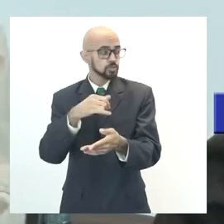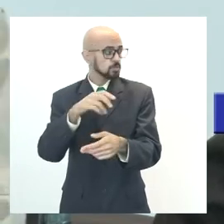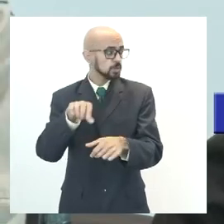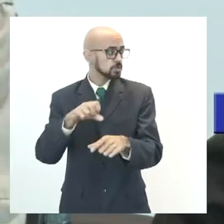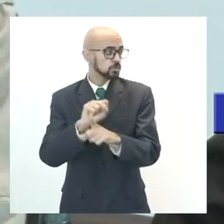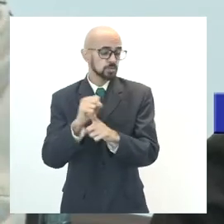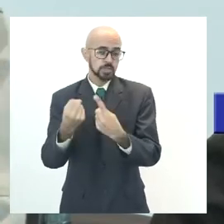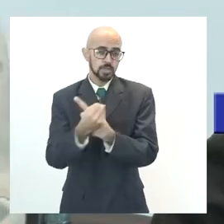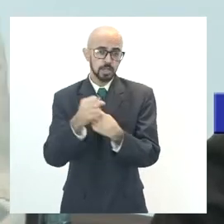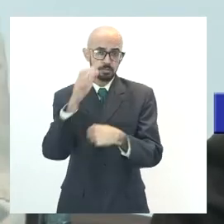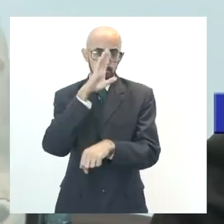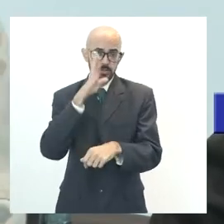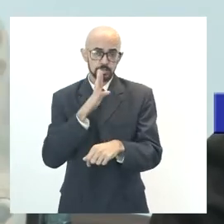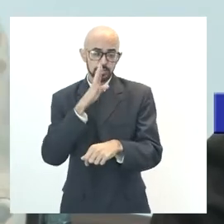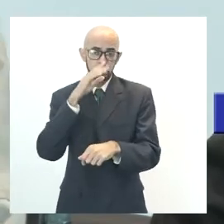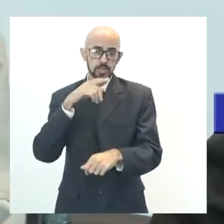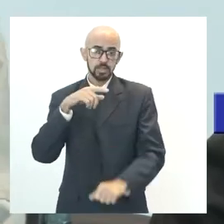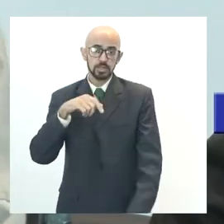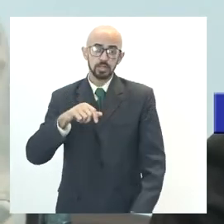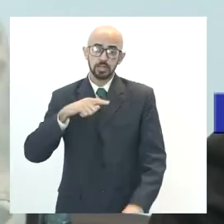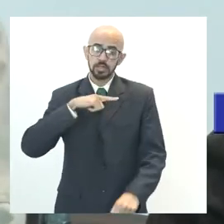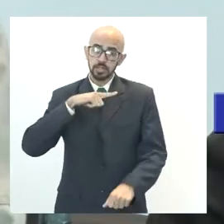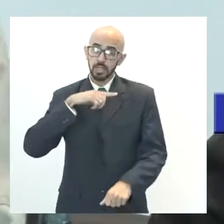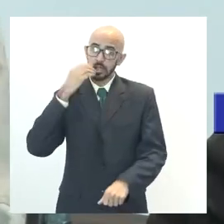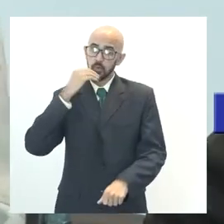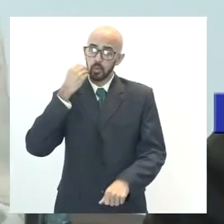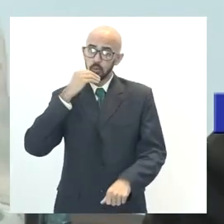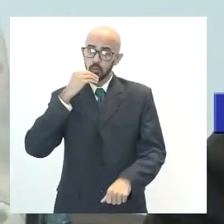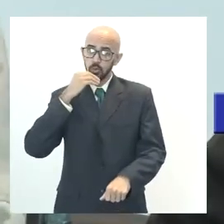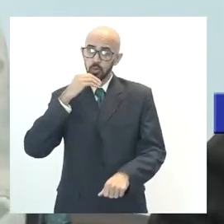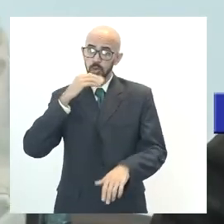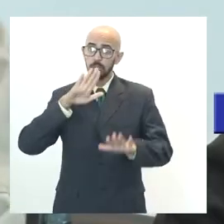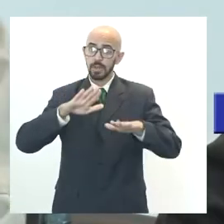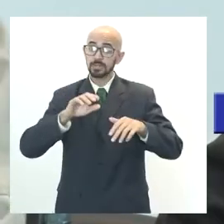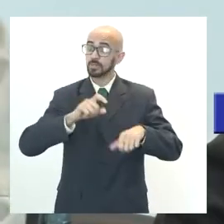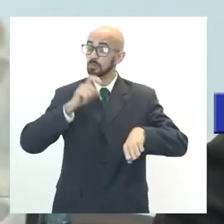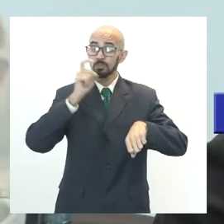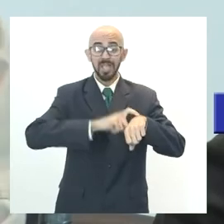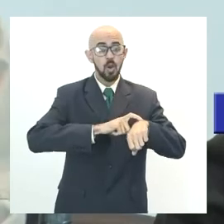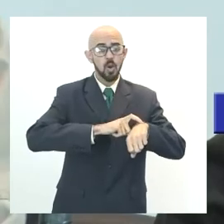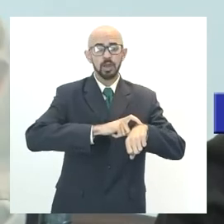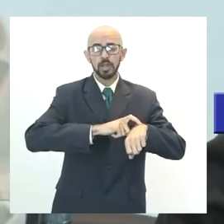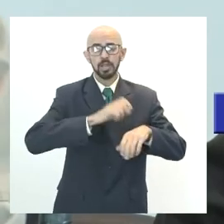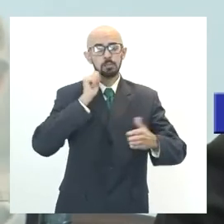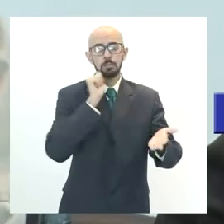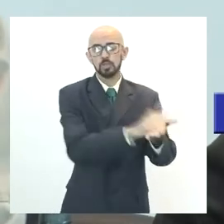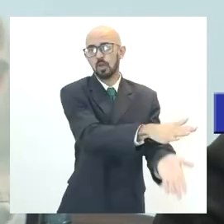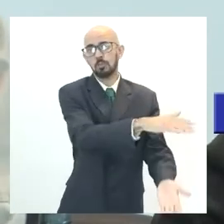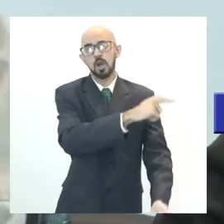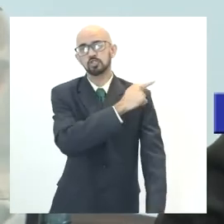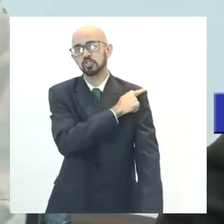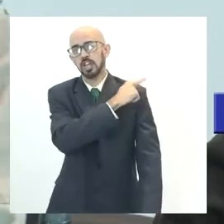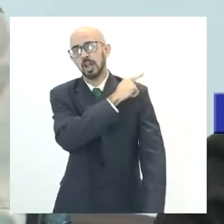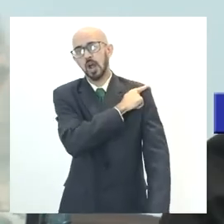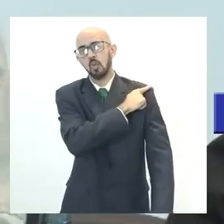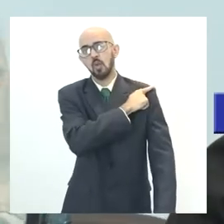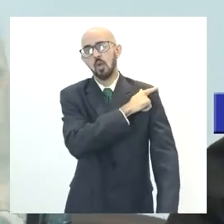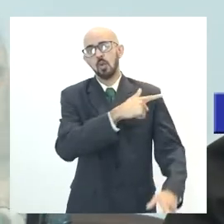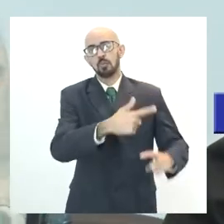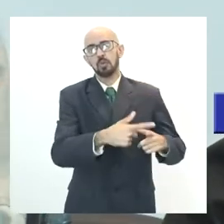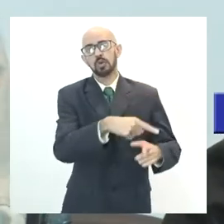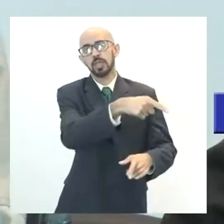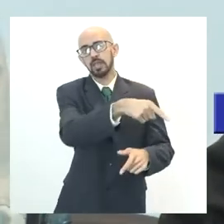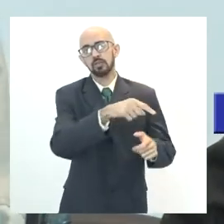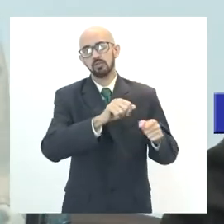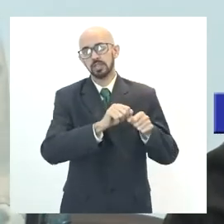e o que o governo fez de imediato ele exonerou esse General desodorante General porque ele